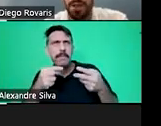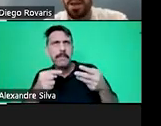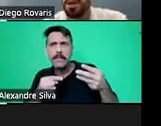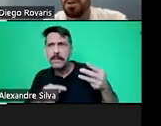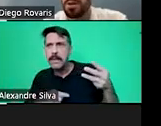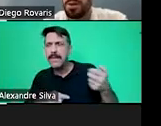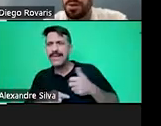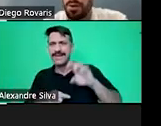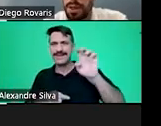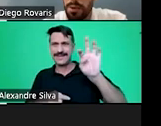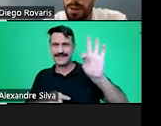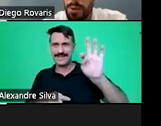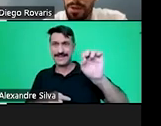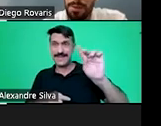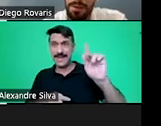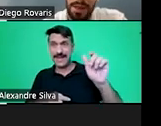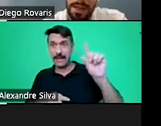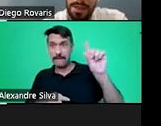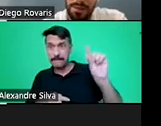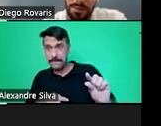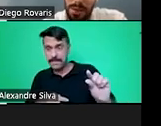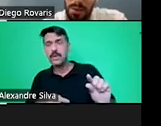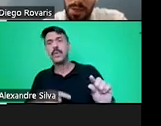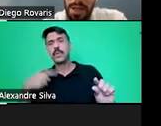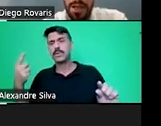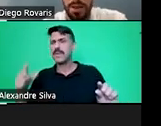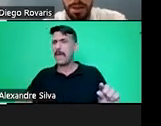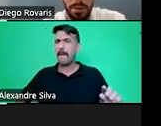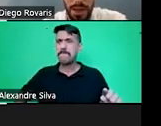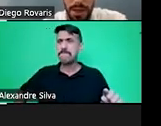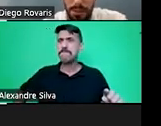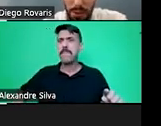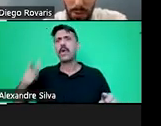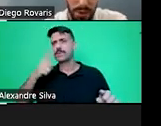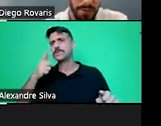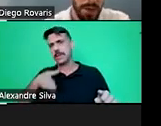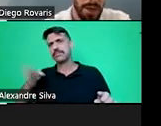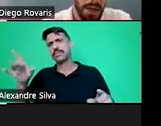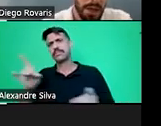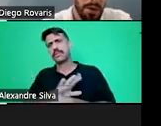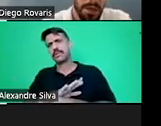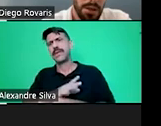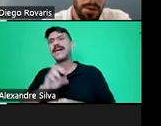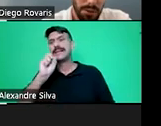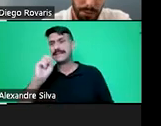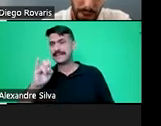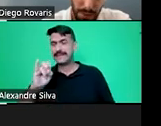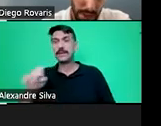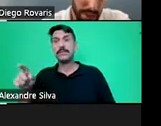é muito baixa. Enquanto indivíduos que estão lá na outra ponta, a prevalência de completar a graduação é muito alta.